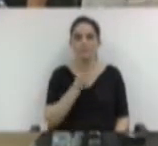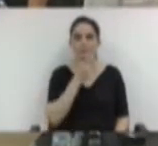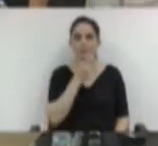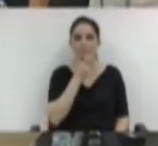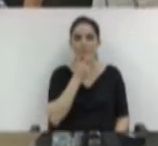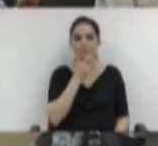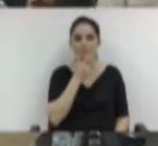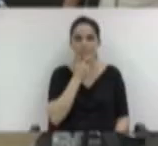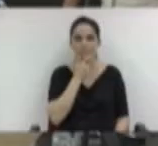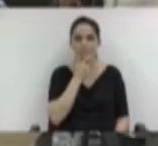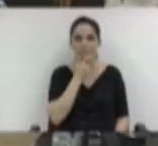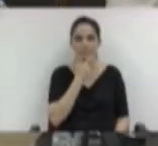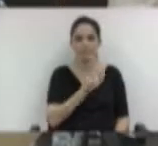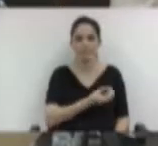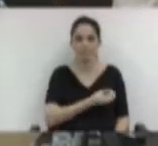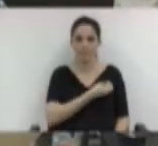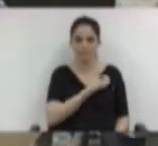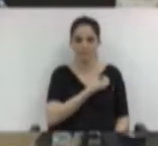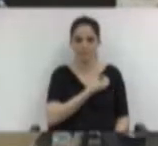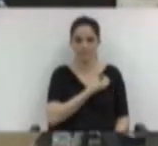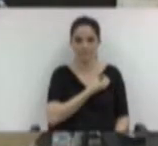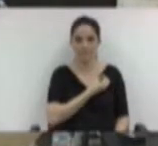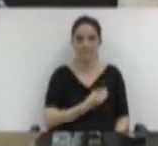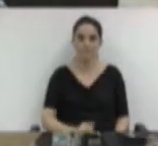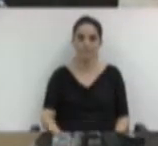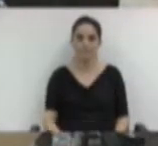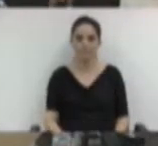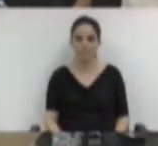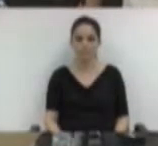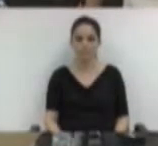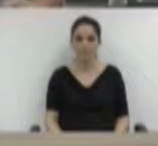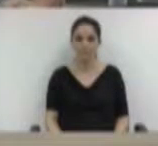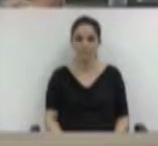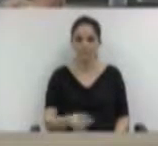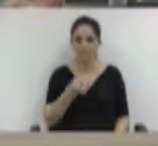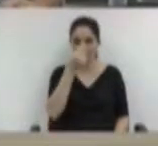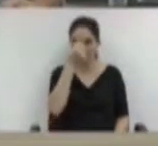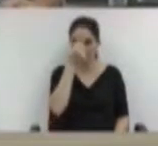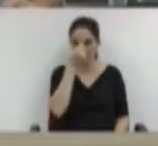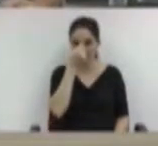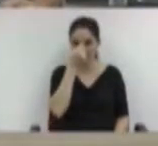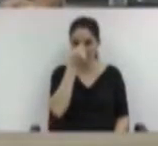Érica Monteiro Moraes. Presente. Vereador Jorge de Freitas.